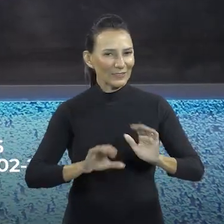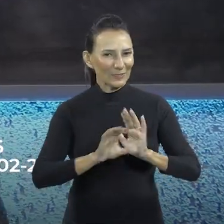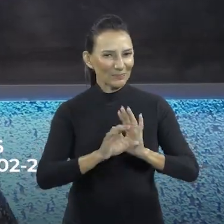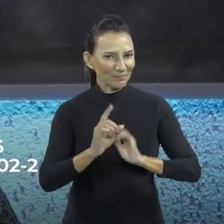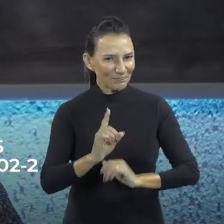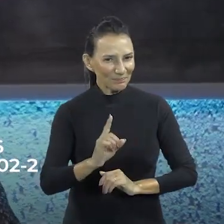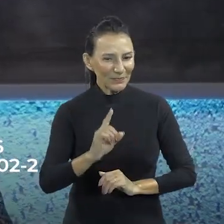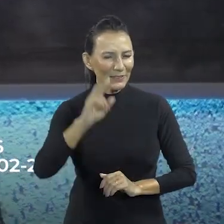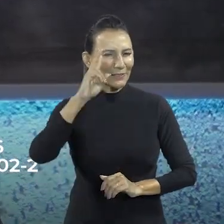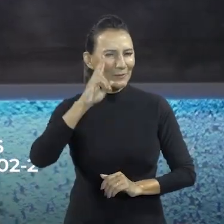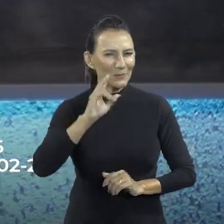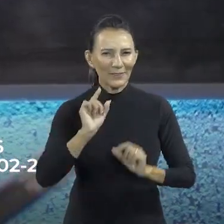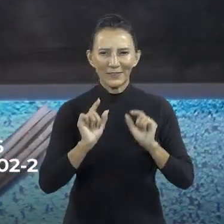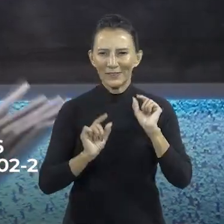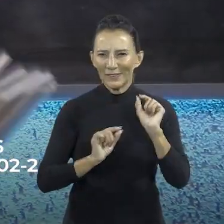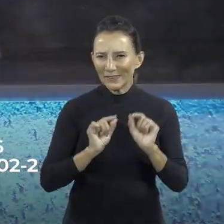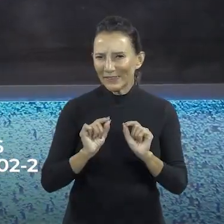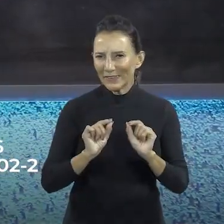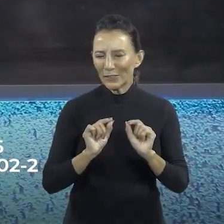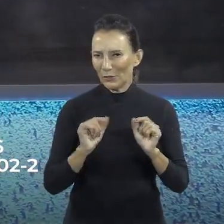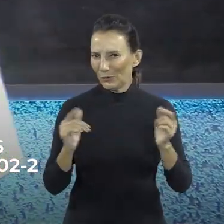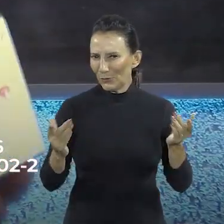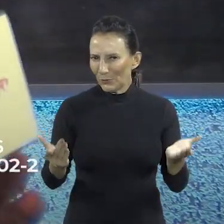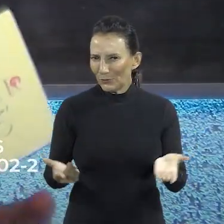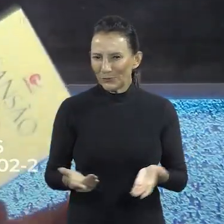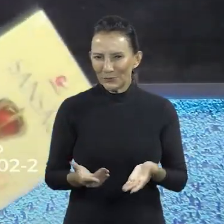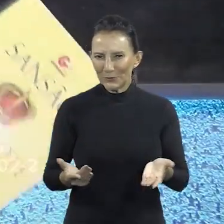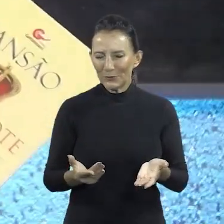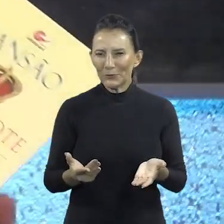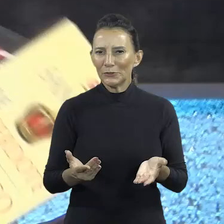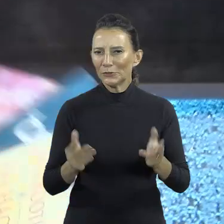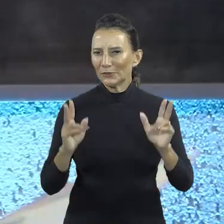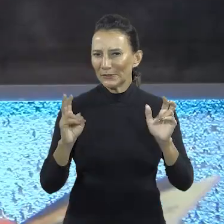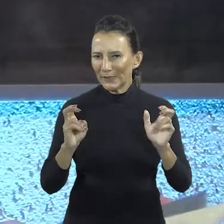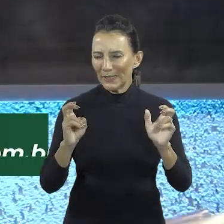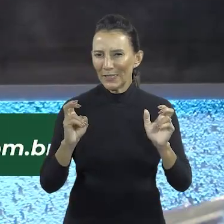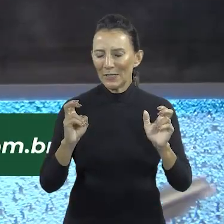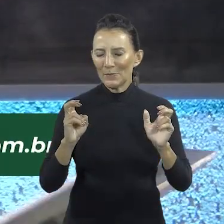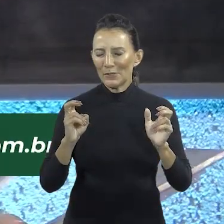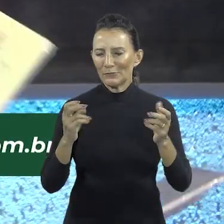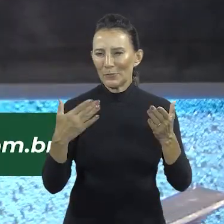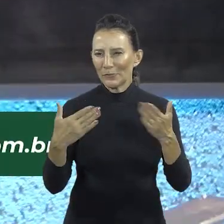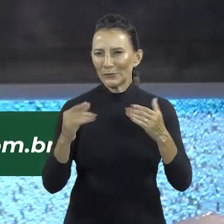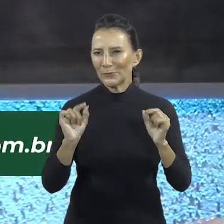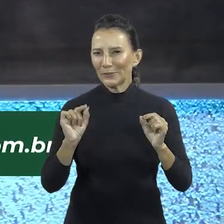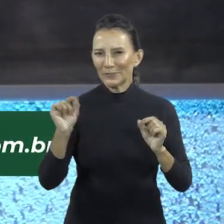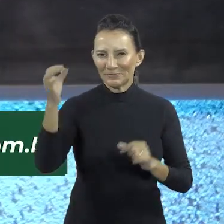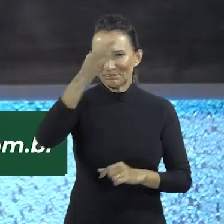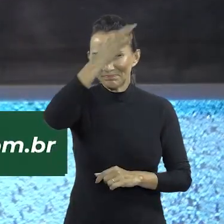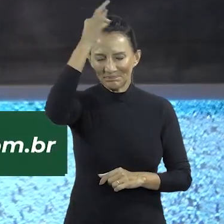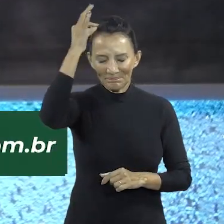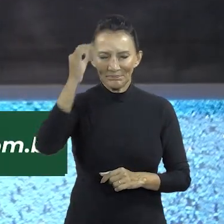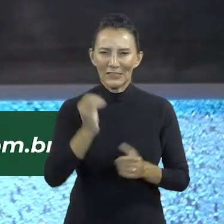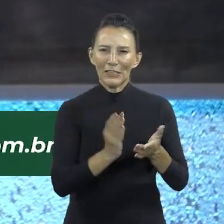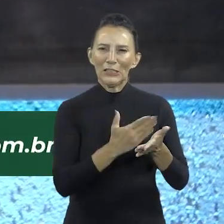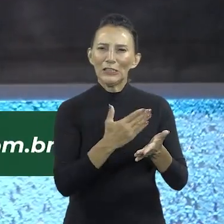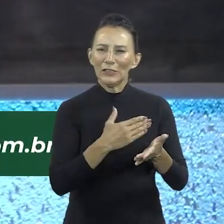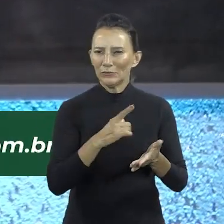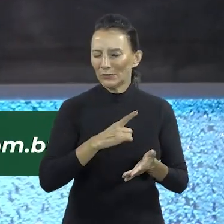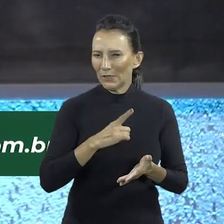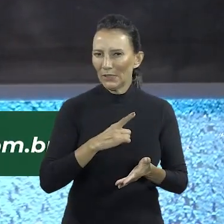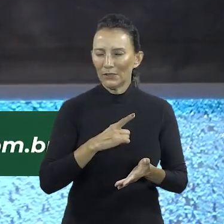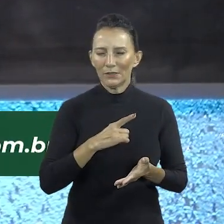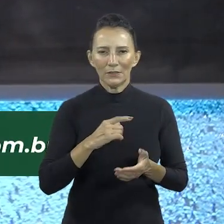que hoje eu falarei sobre esse assunto, o Espírito Santo. Sansão, de sacerdote a